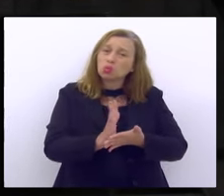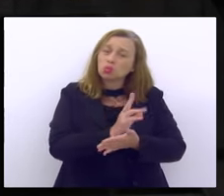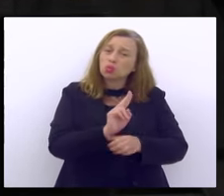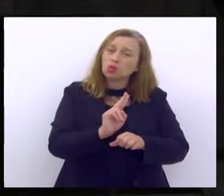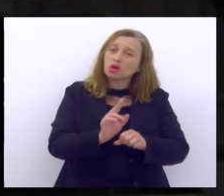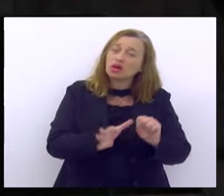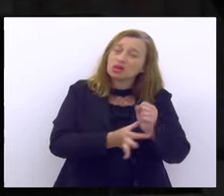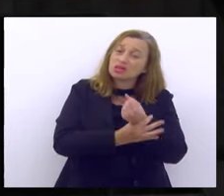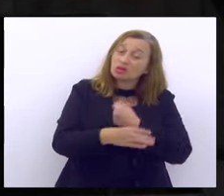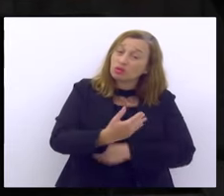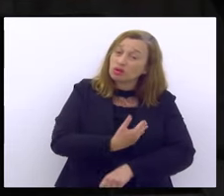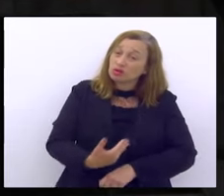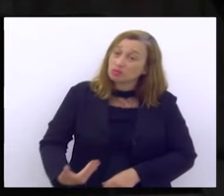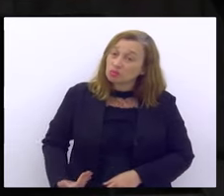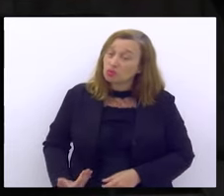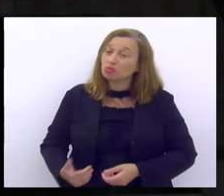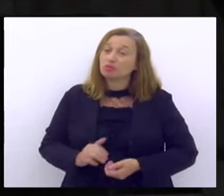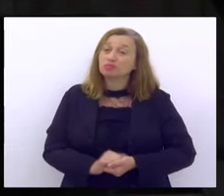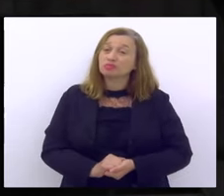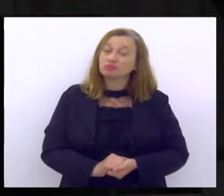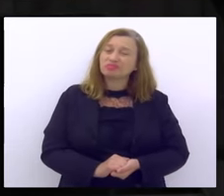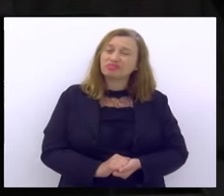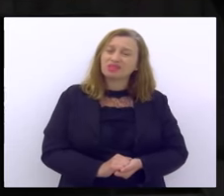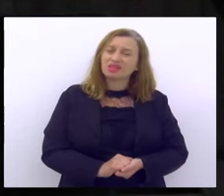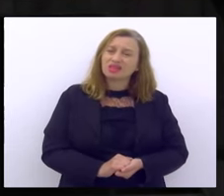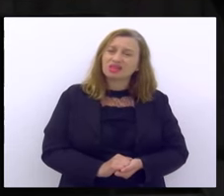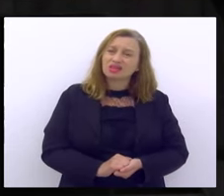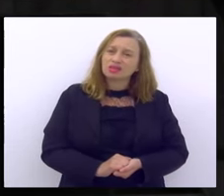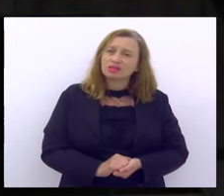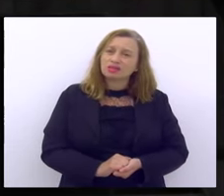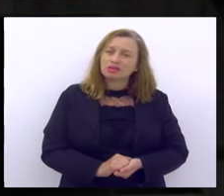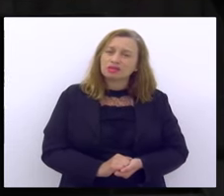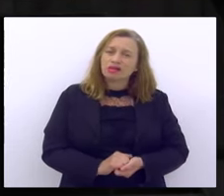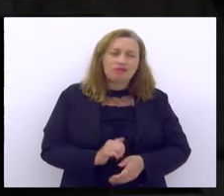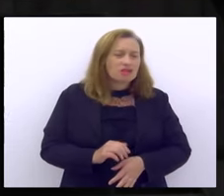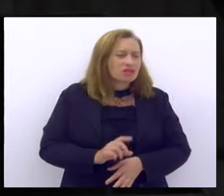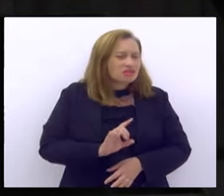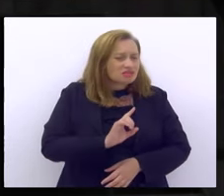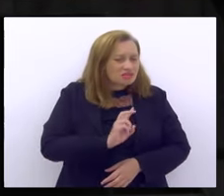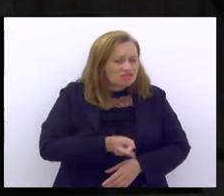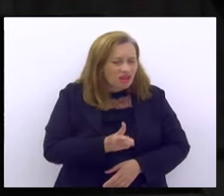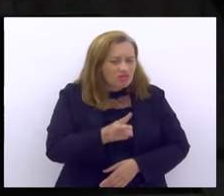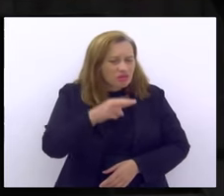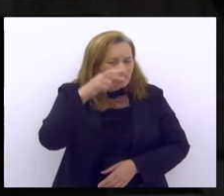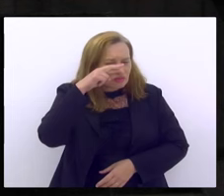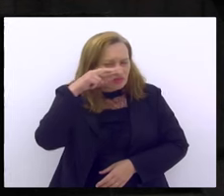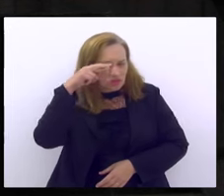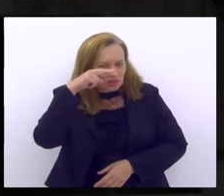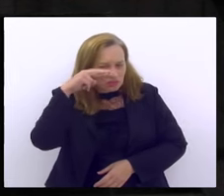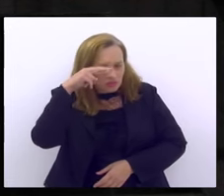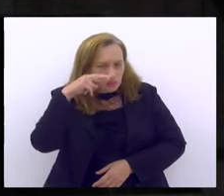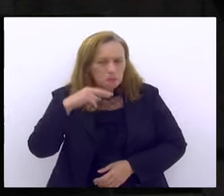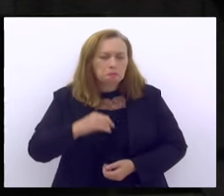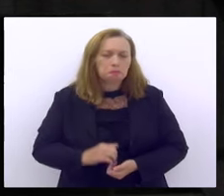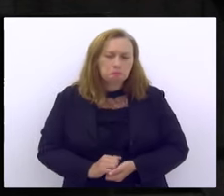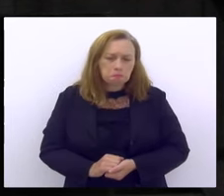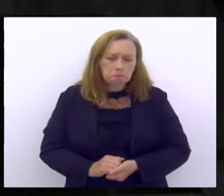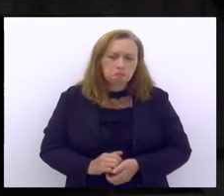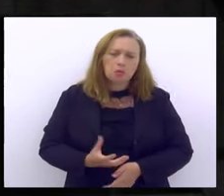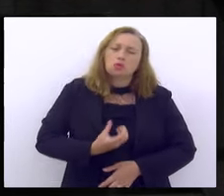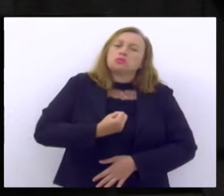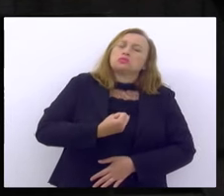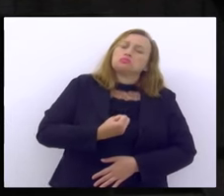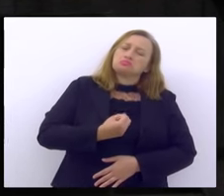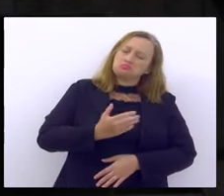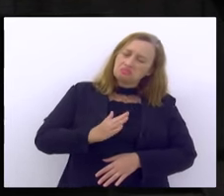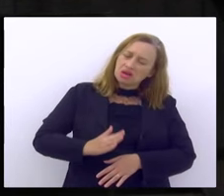cidadão. E cada vez, cada fiscalização, a gente se surpreende